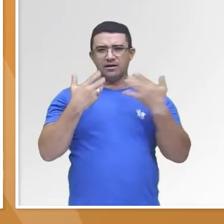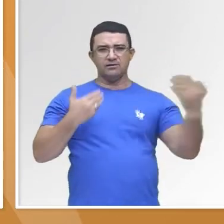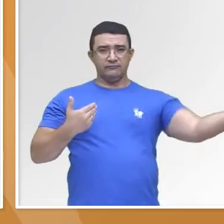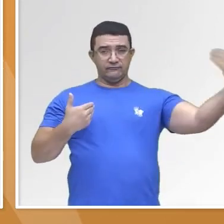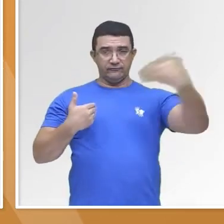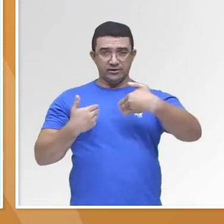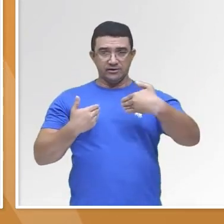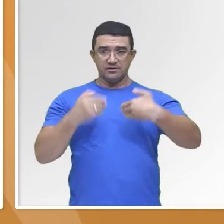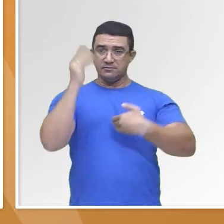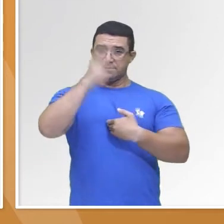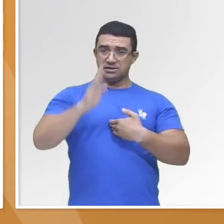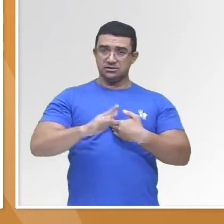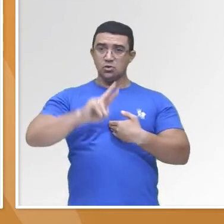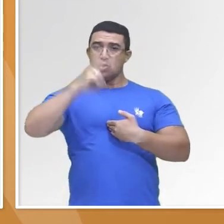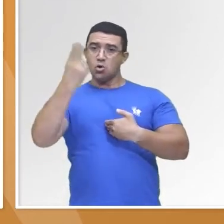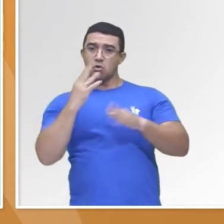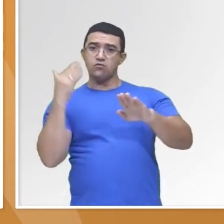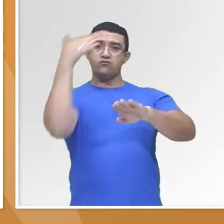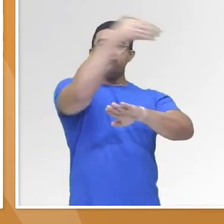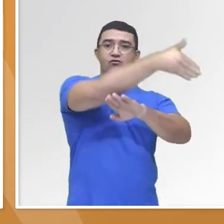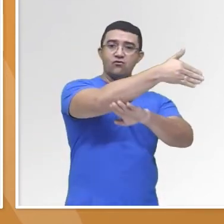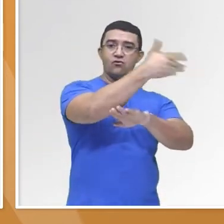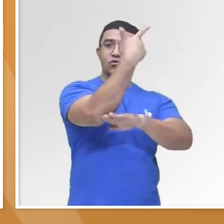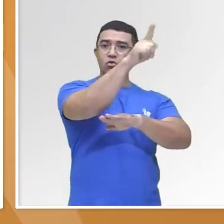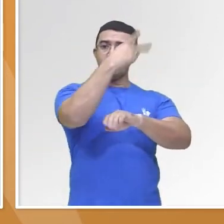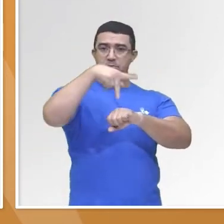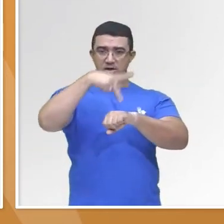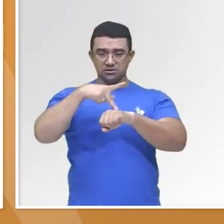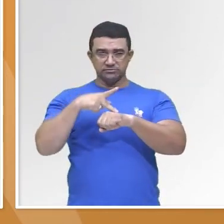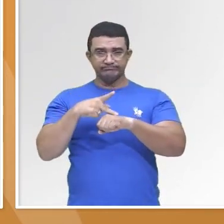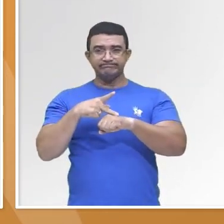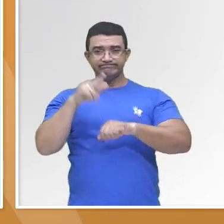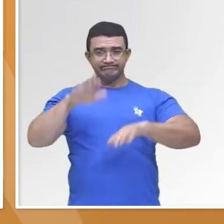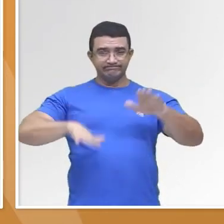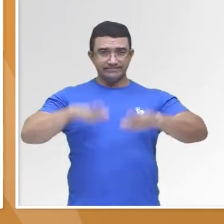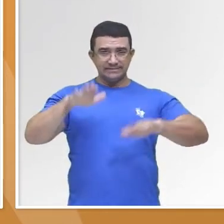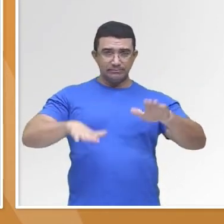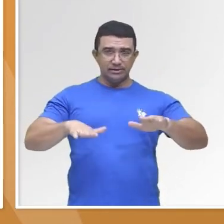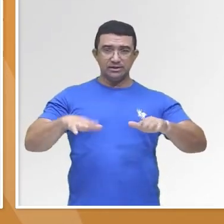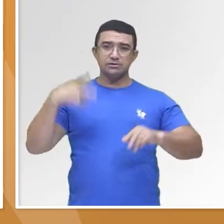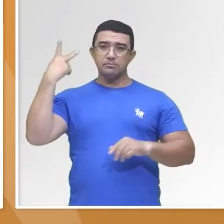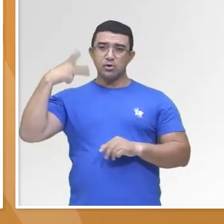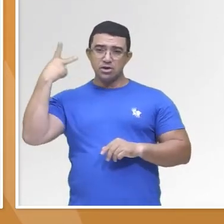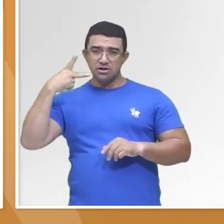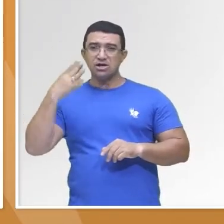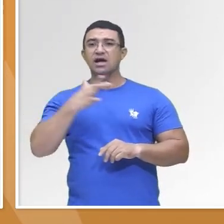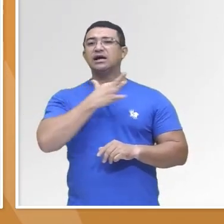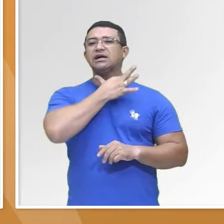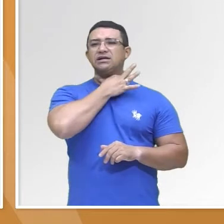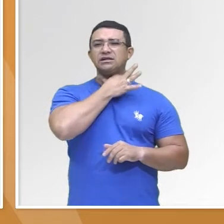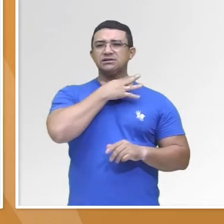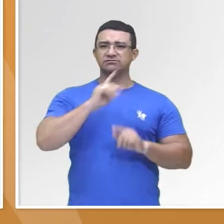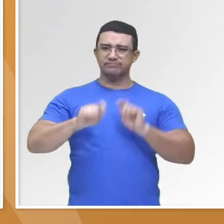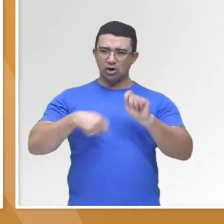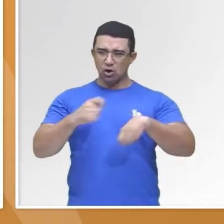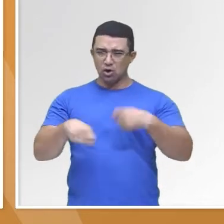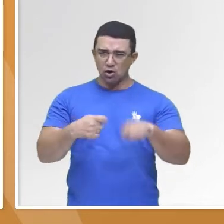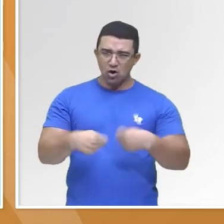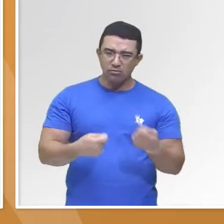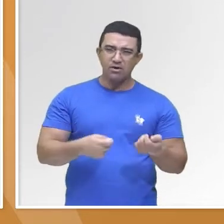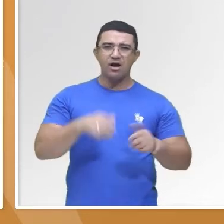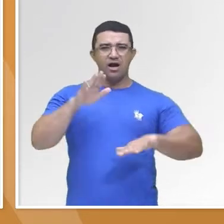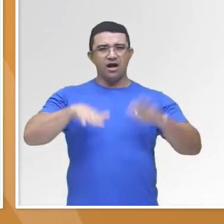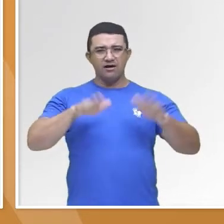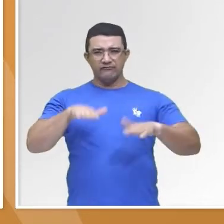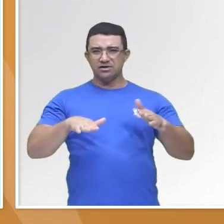de um país? Como eu disse há pouco, questões políticas, crises econômicas, desastres